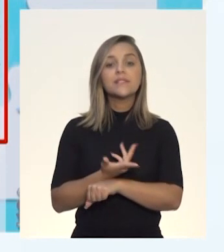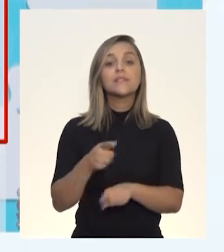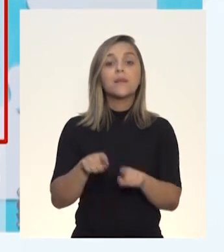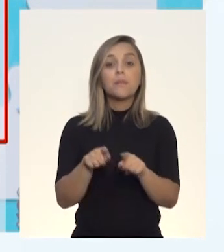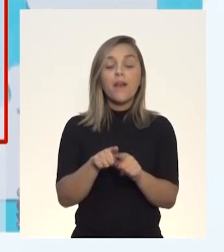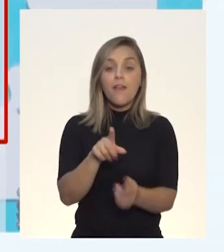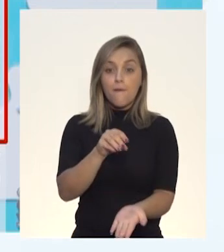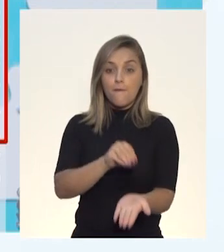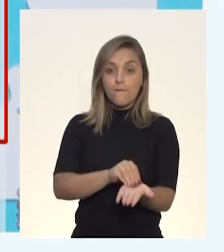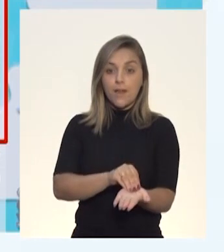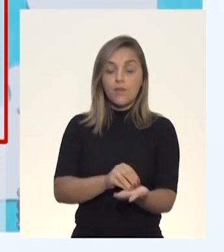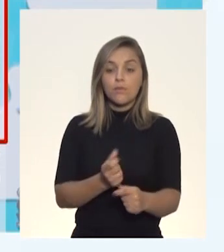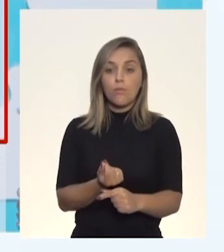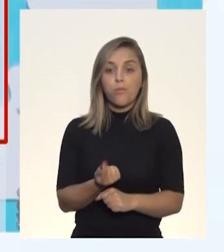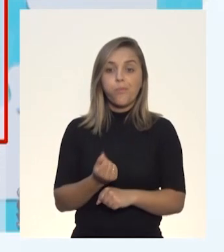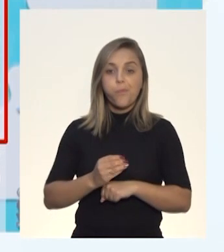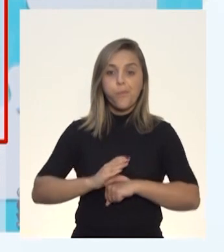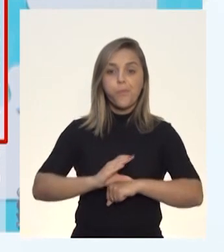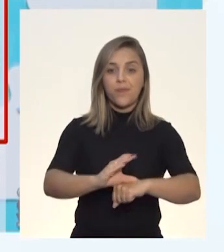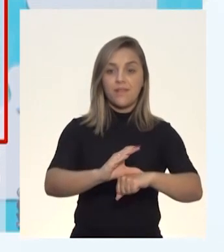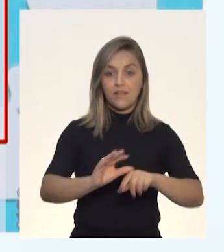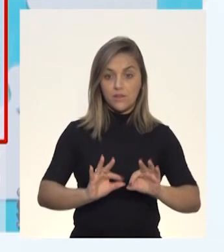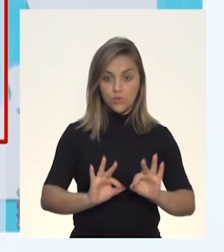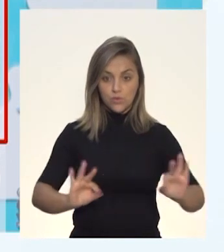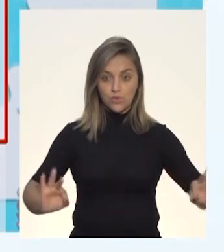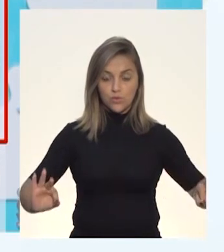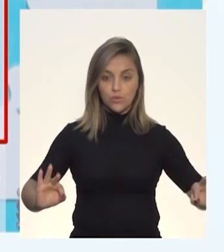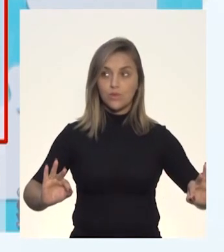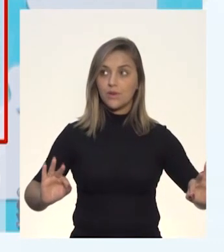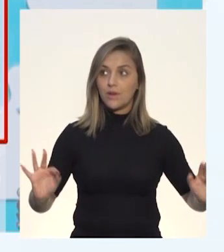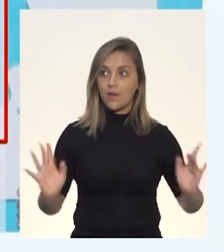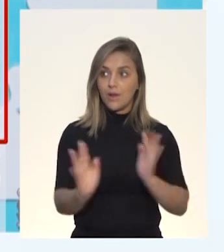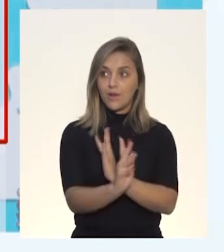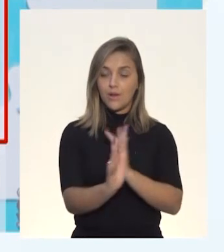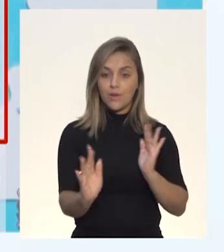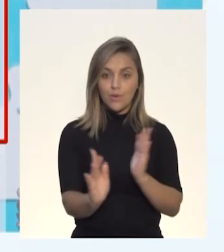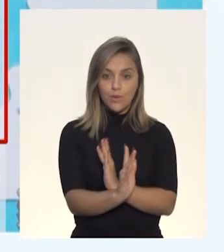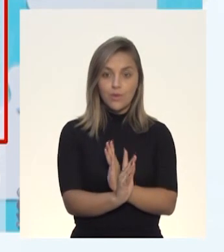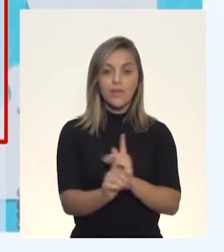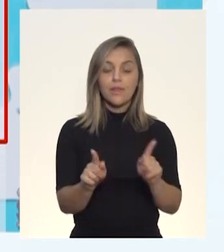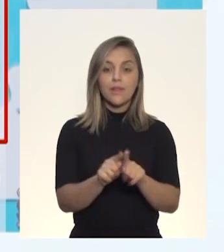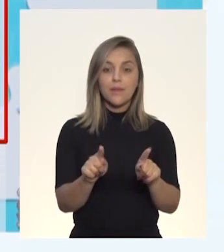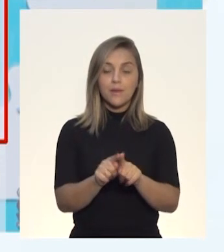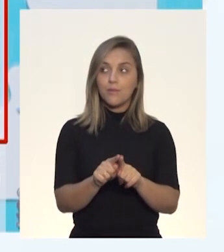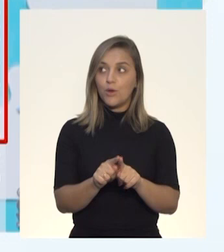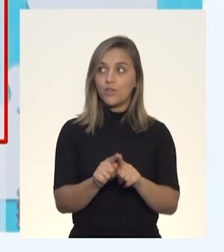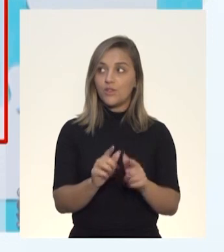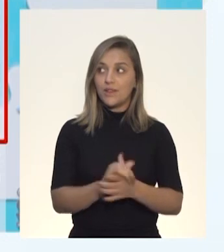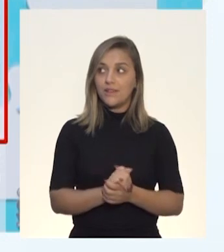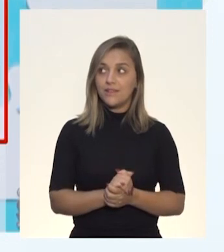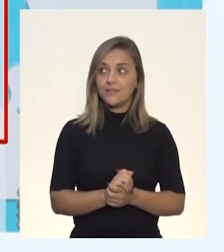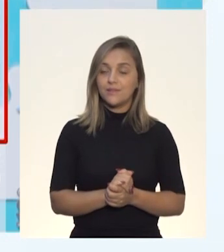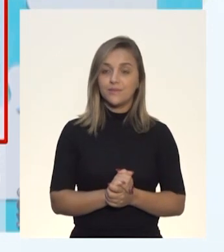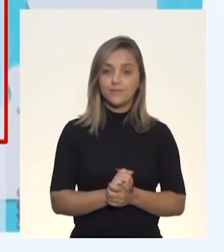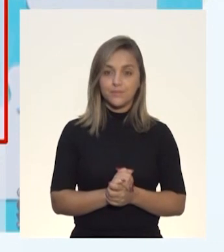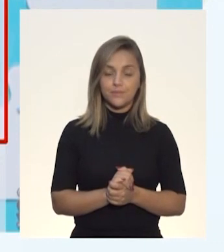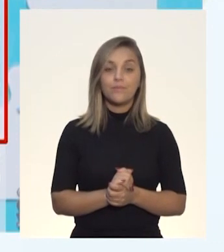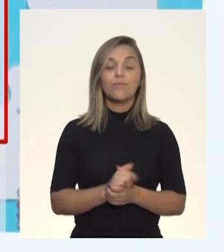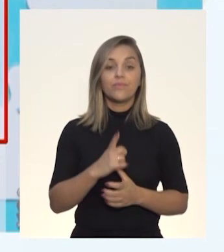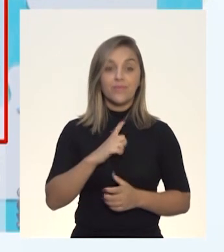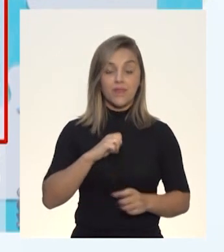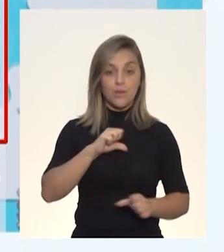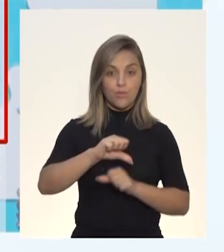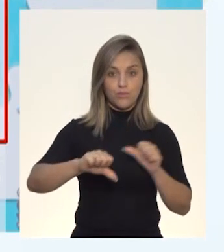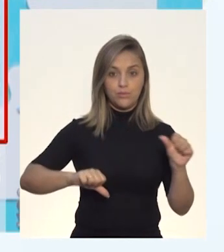de investimento em infraestrutura urbana, a baixa capitalização das empresas exibidoras, as